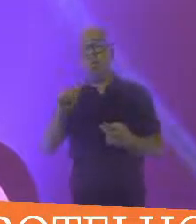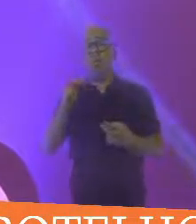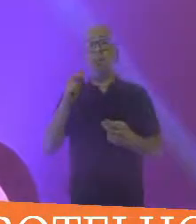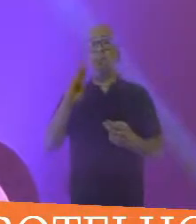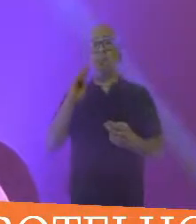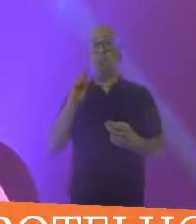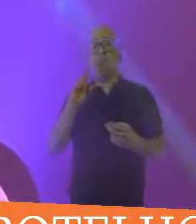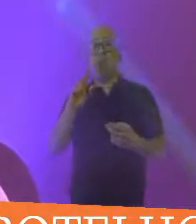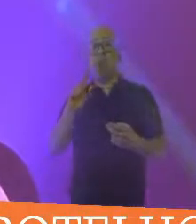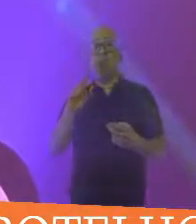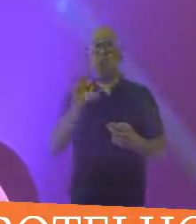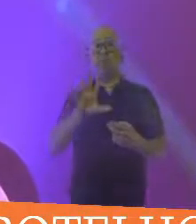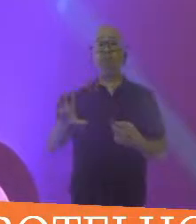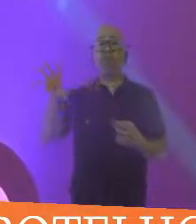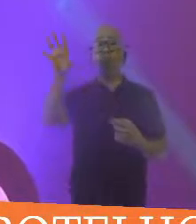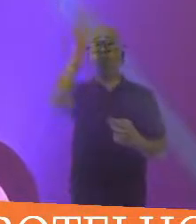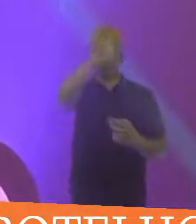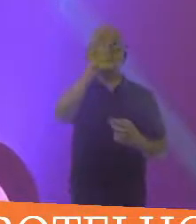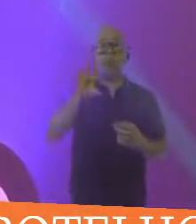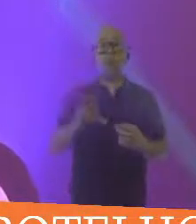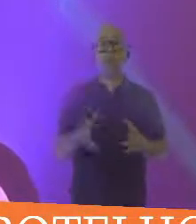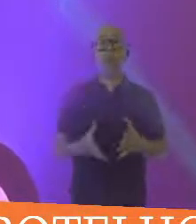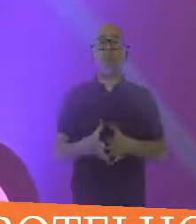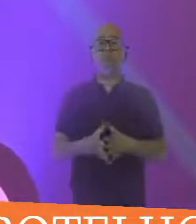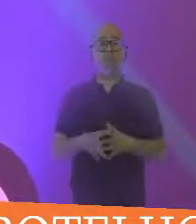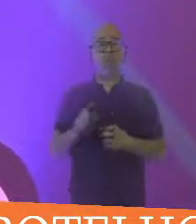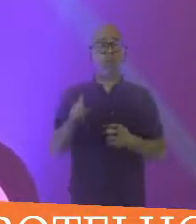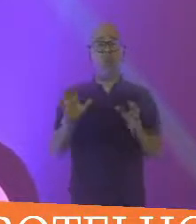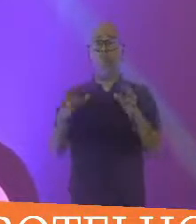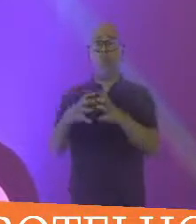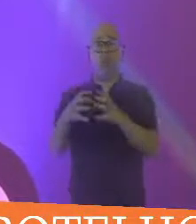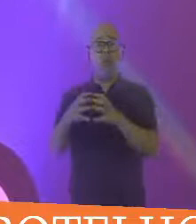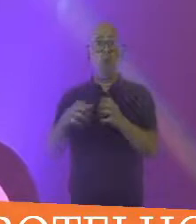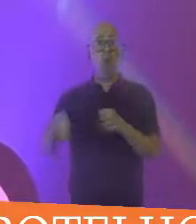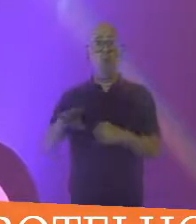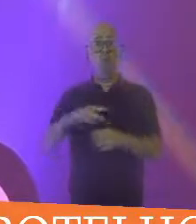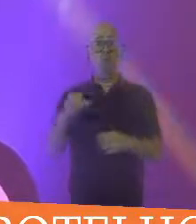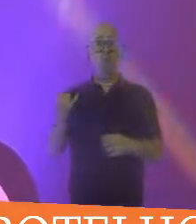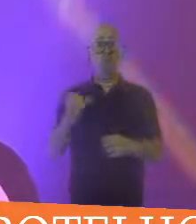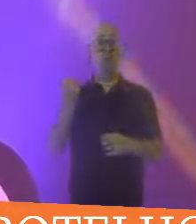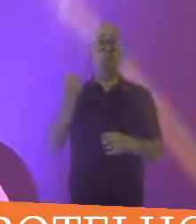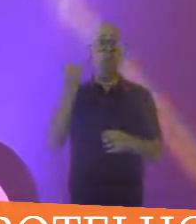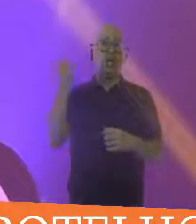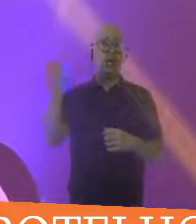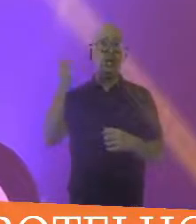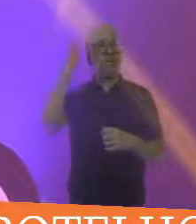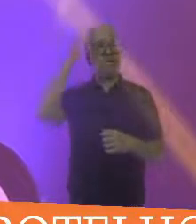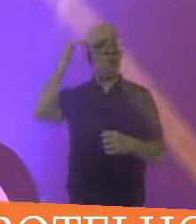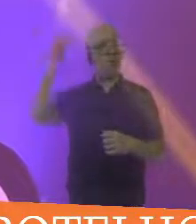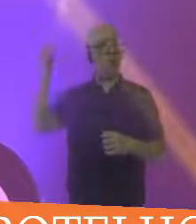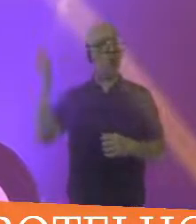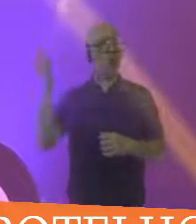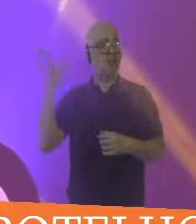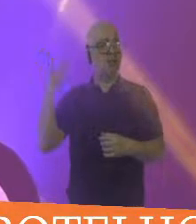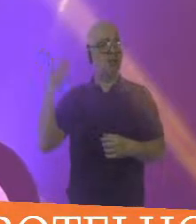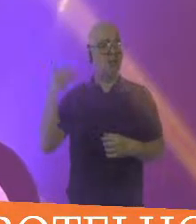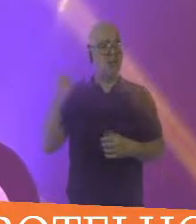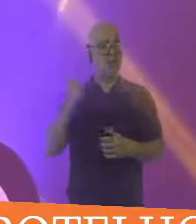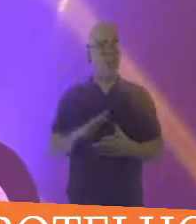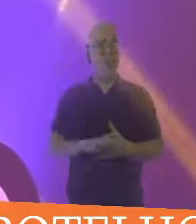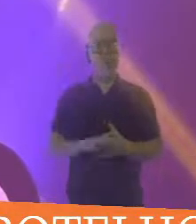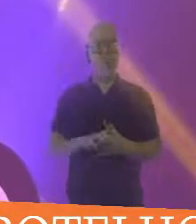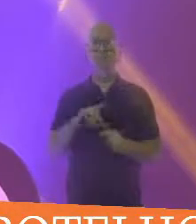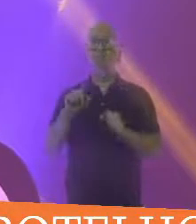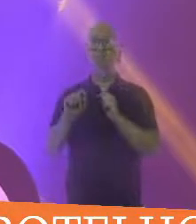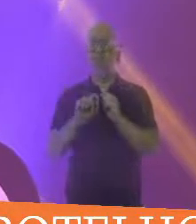Tal, né? Era, de fato, uma formação instrumental muito importante, que, no mais das vezes, era